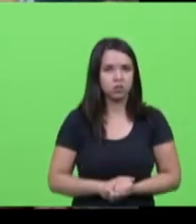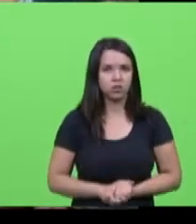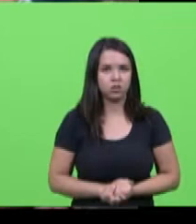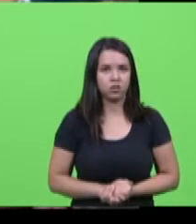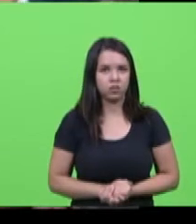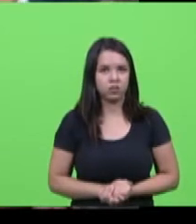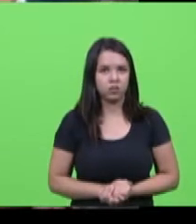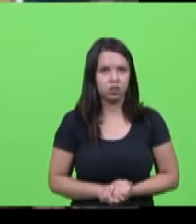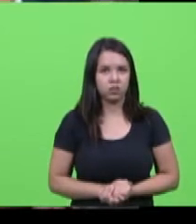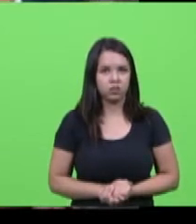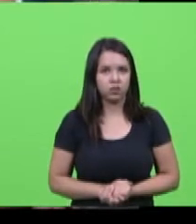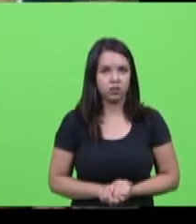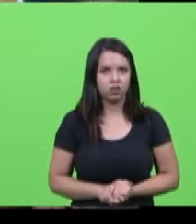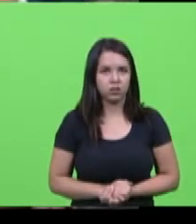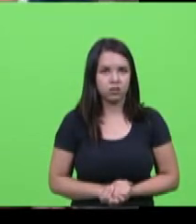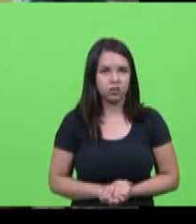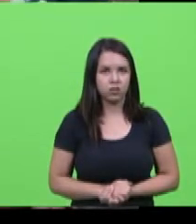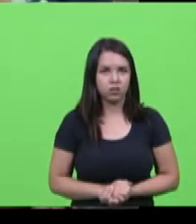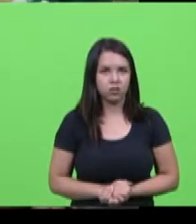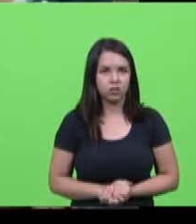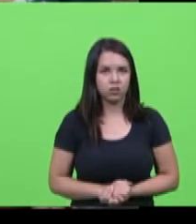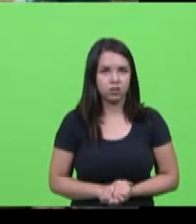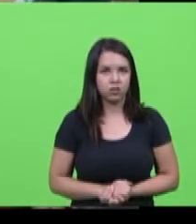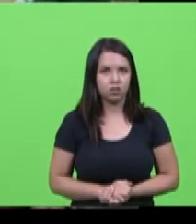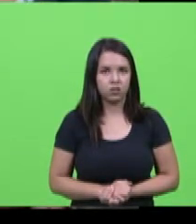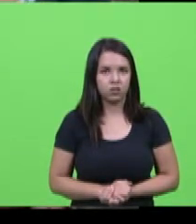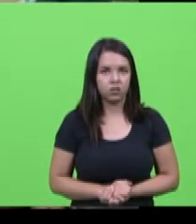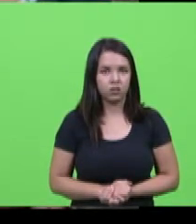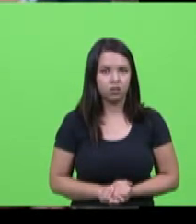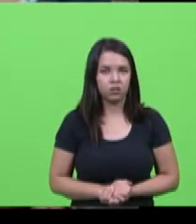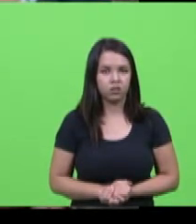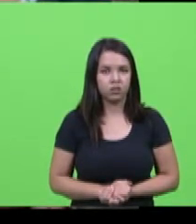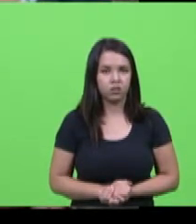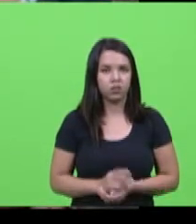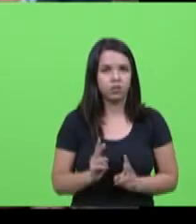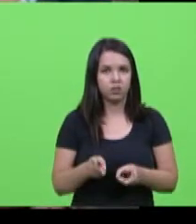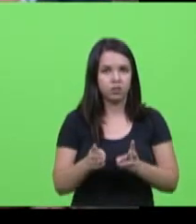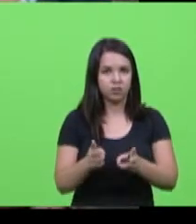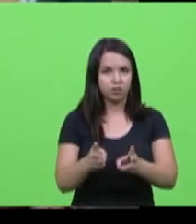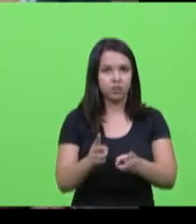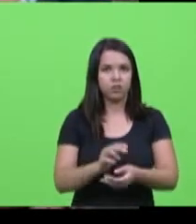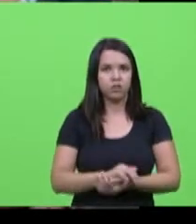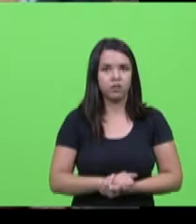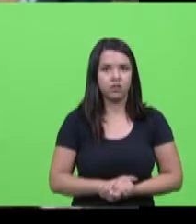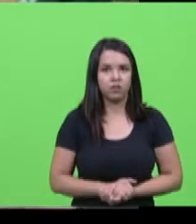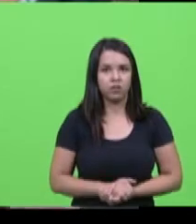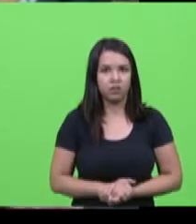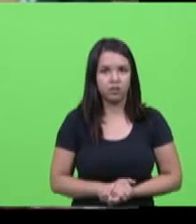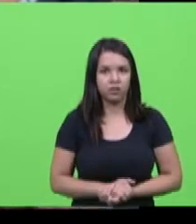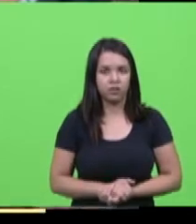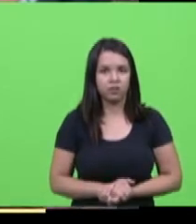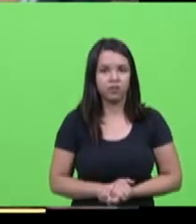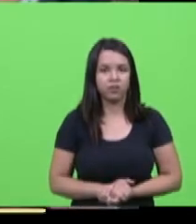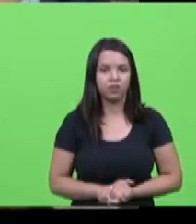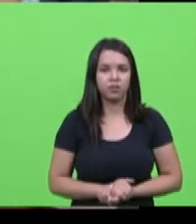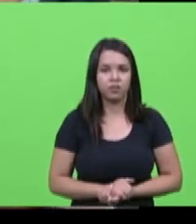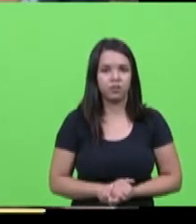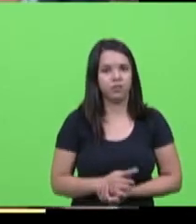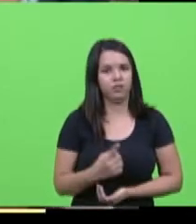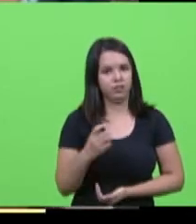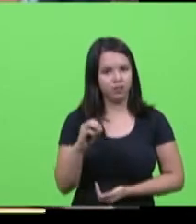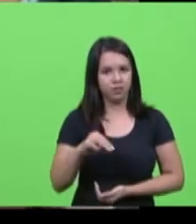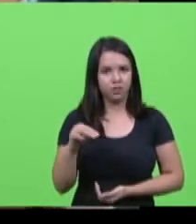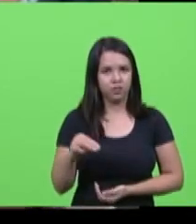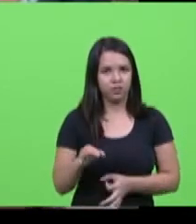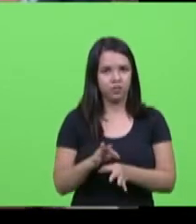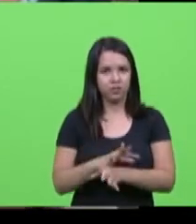Mioto. Obrigado, presidente. Deus abençoe. Continue em discussão. Não, senhor presidente. É claro, presidente. Sargento Lima. Presidente.